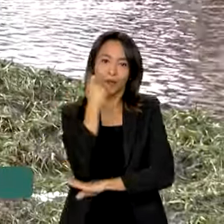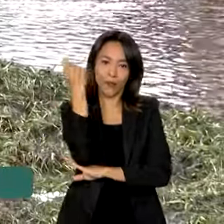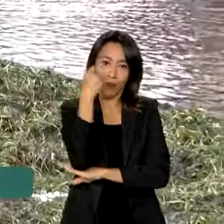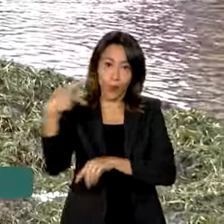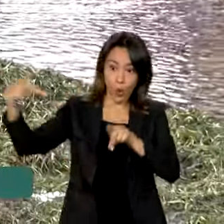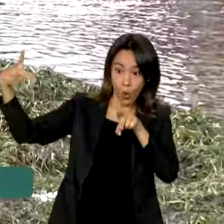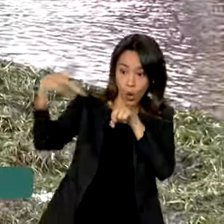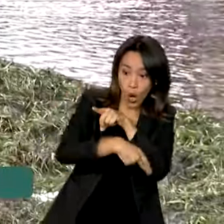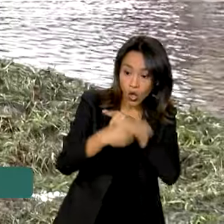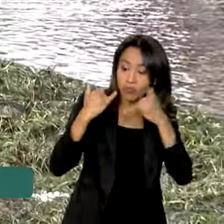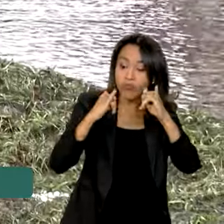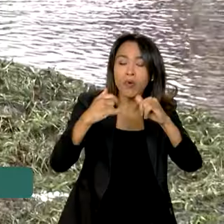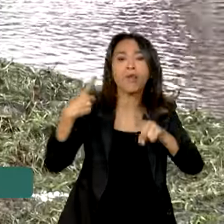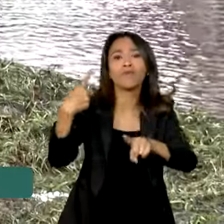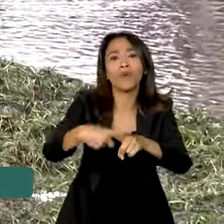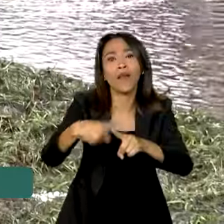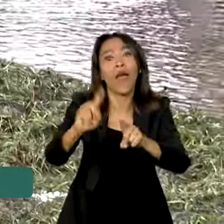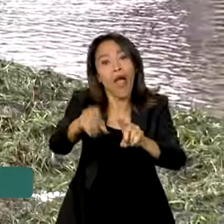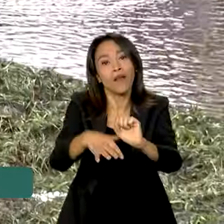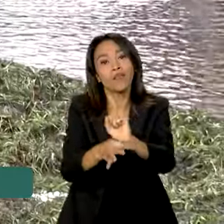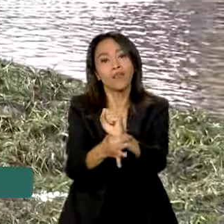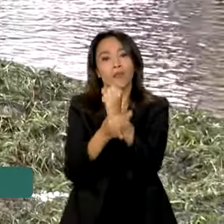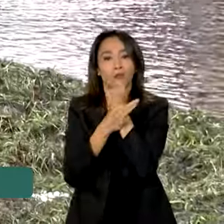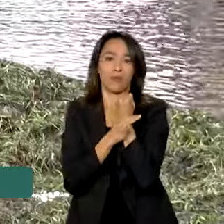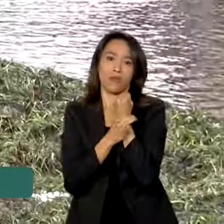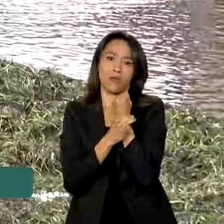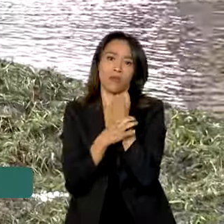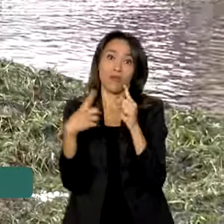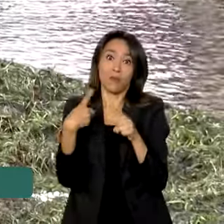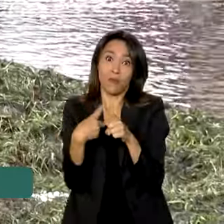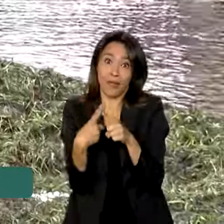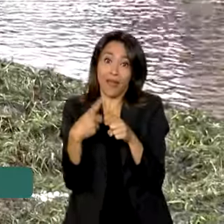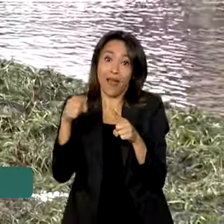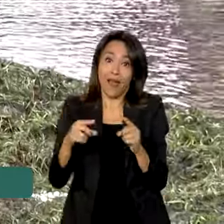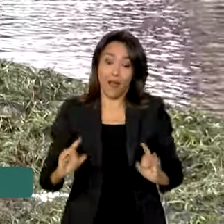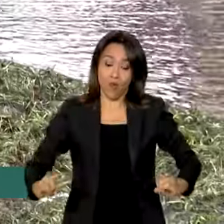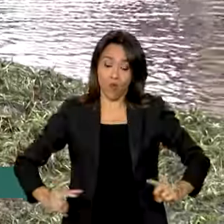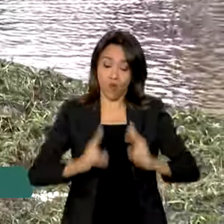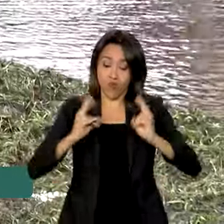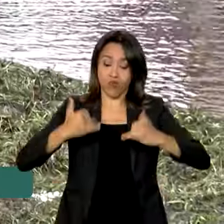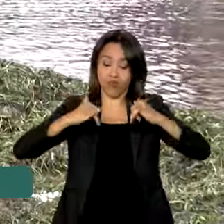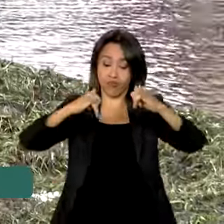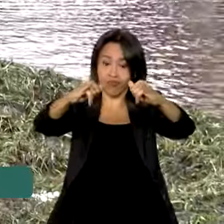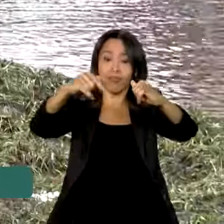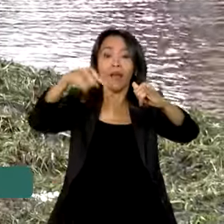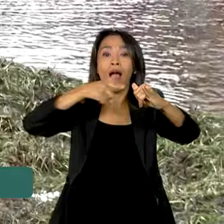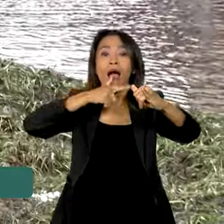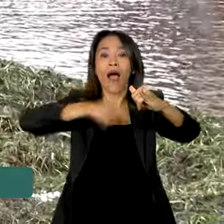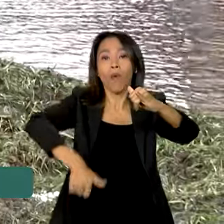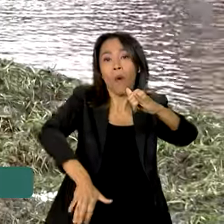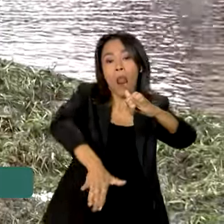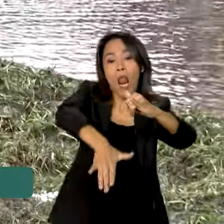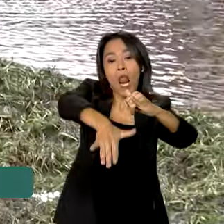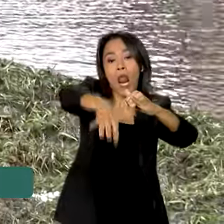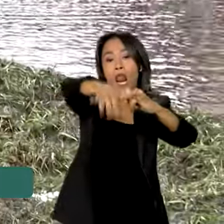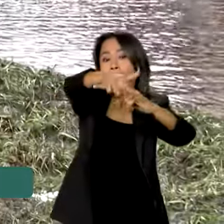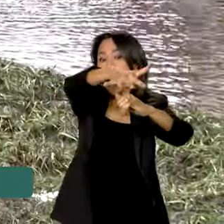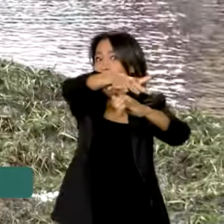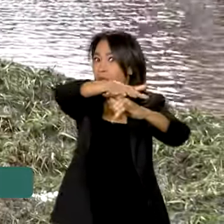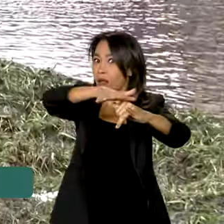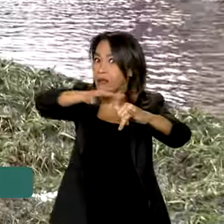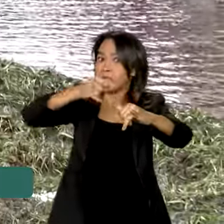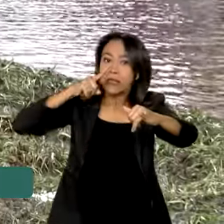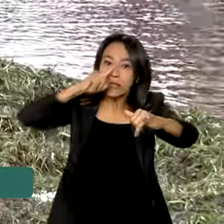corte de luz é mantido por questões de segurança, já que parte das instalações ainda está submersa. E a situação